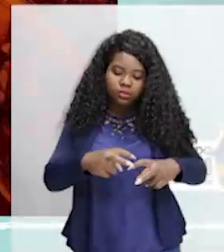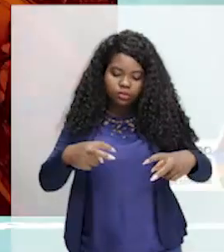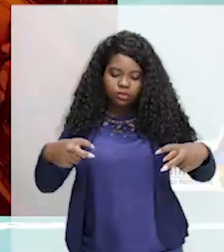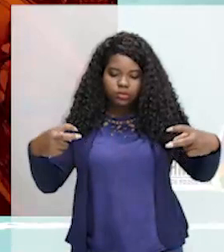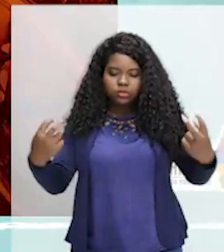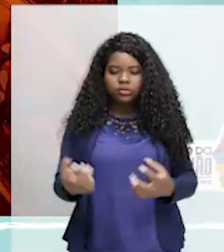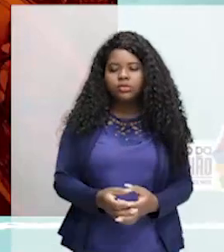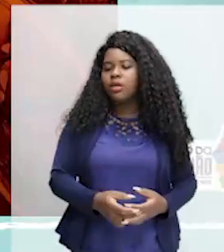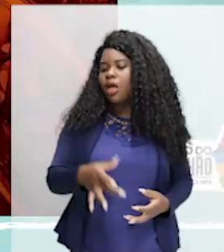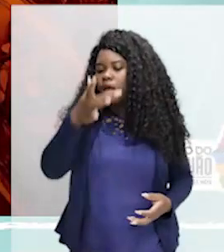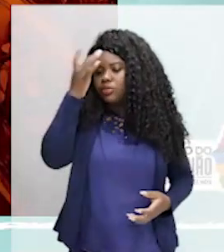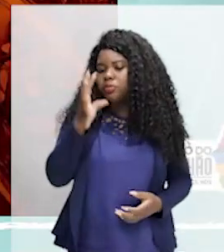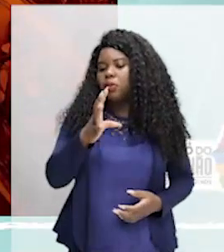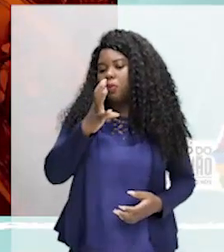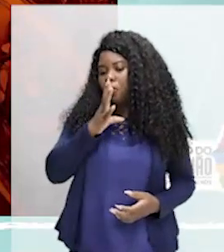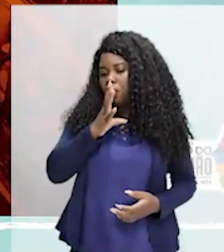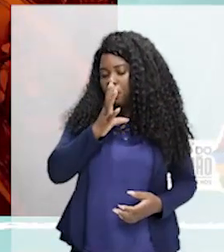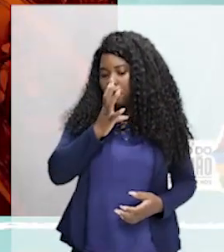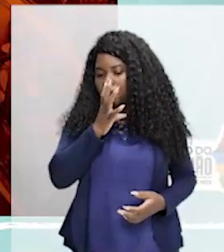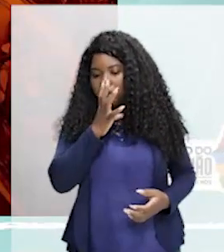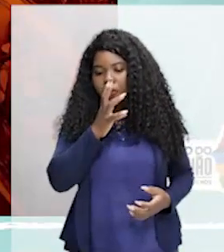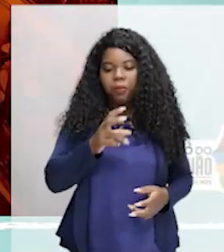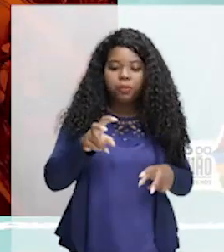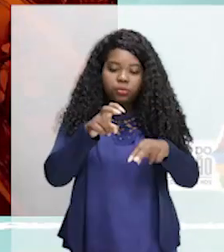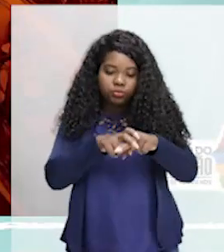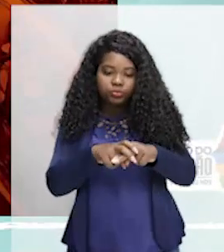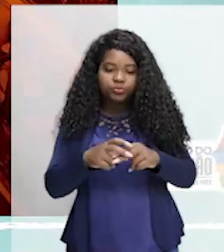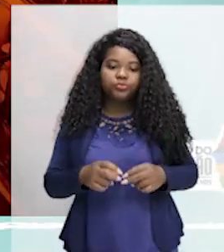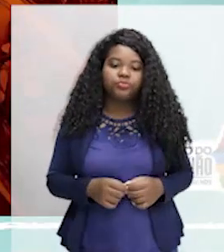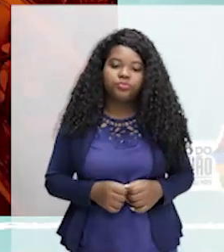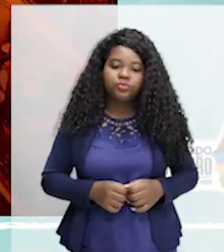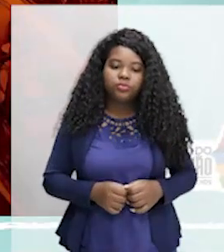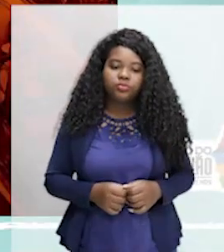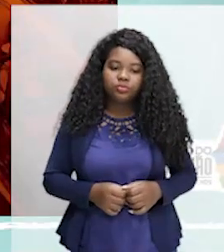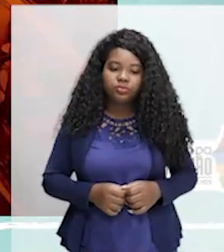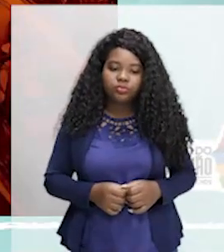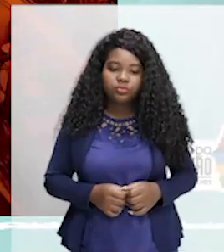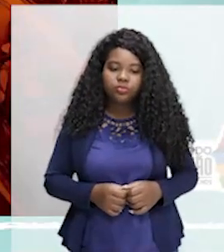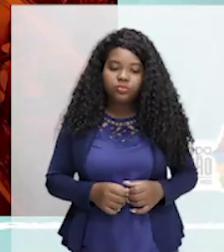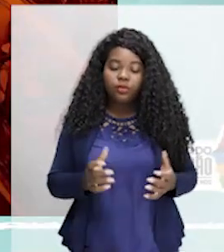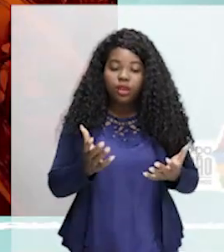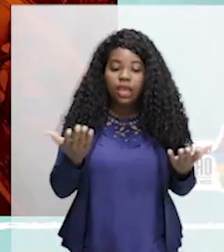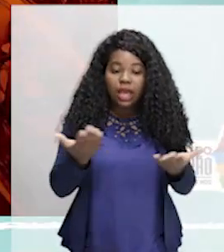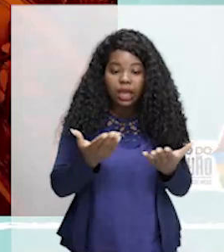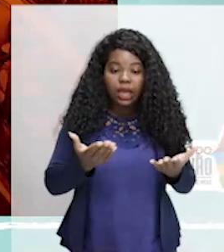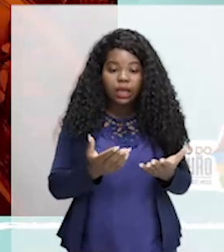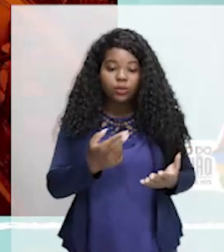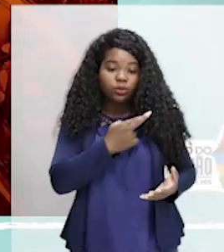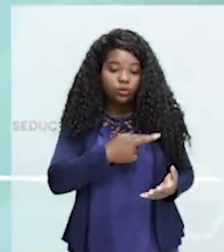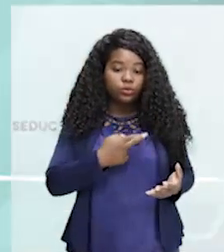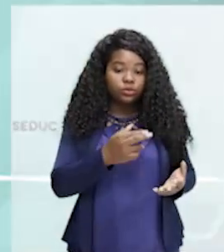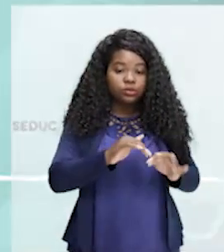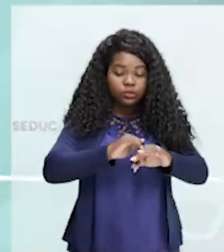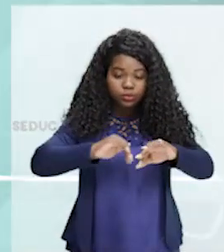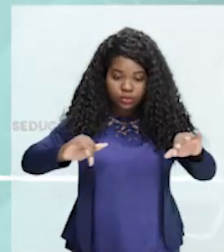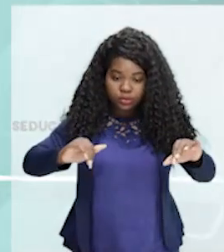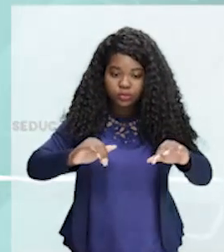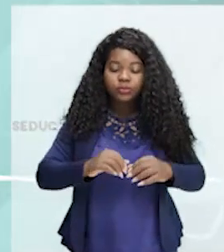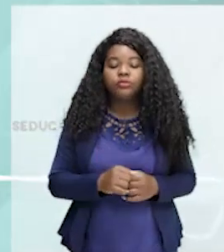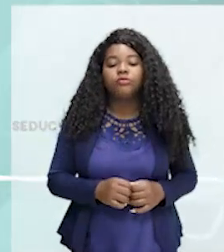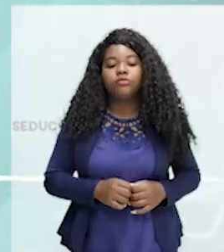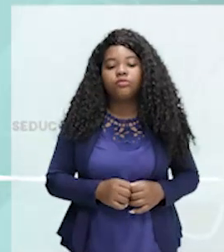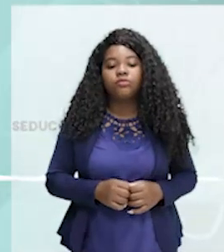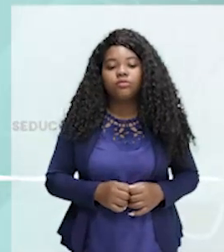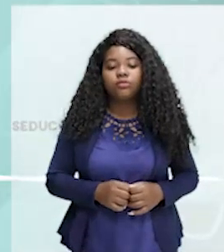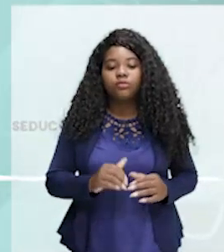XVIII, permeia o século XIX e se estabelece no século XX. Quando a gente sai do romantismo e entra no processo realista,